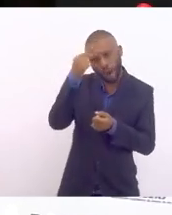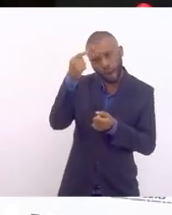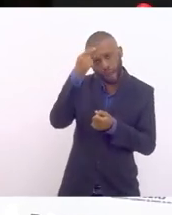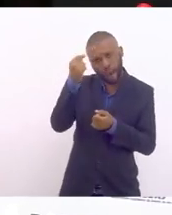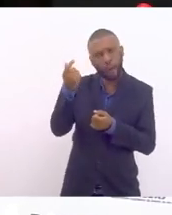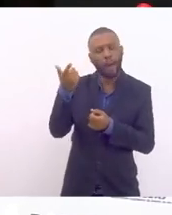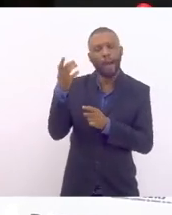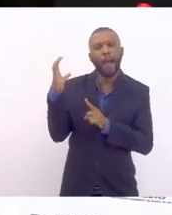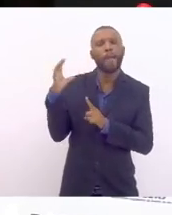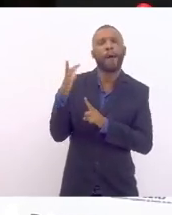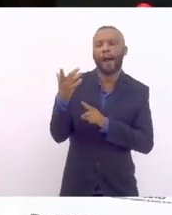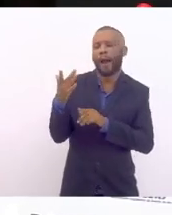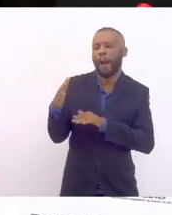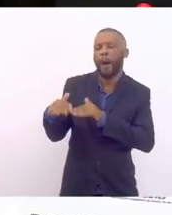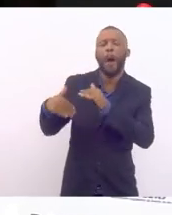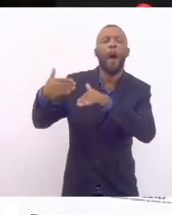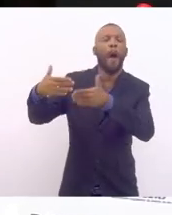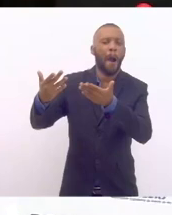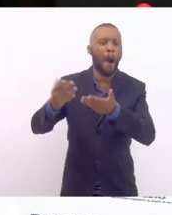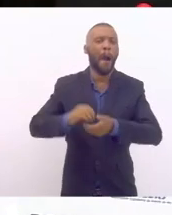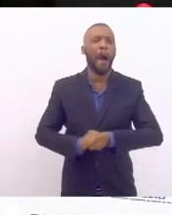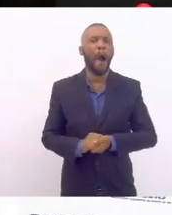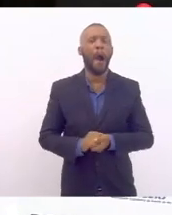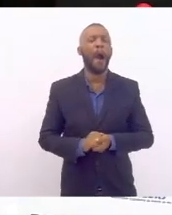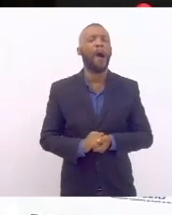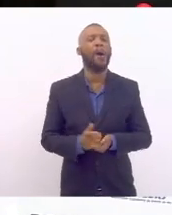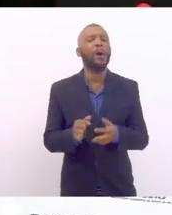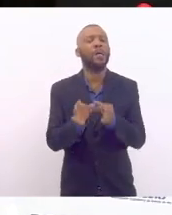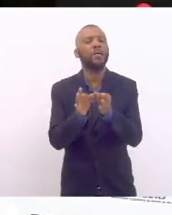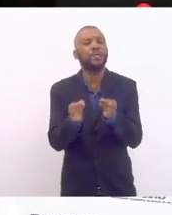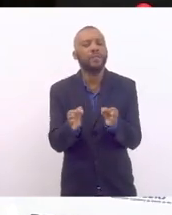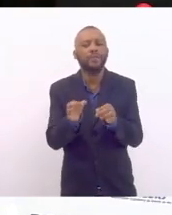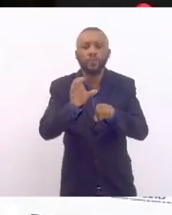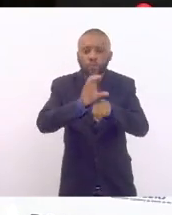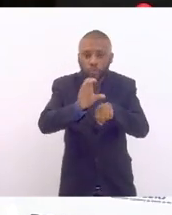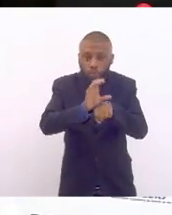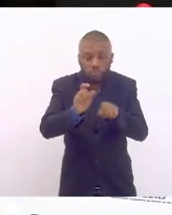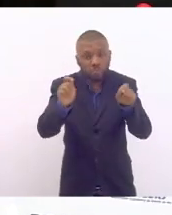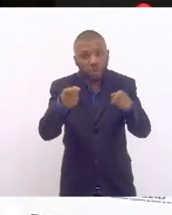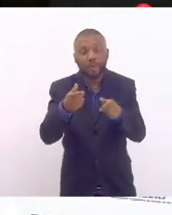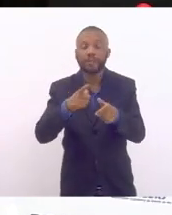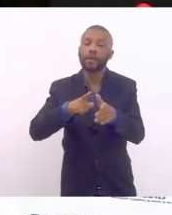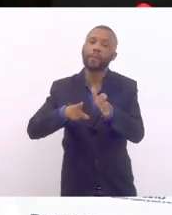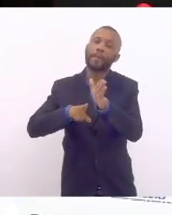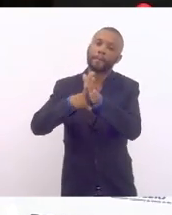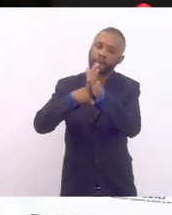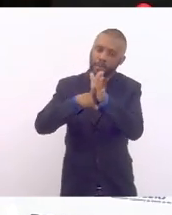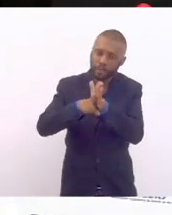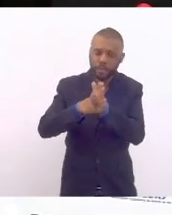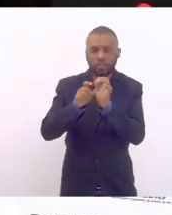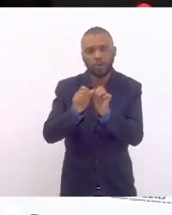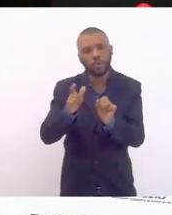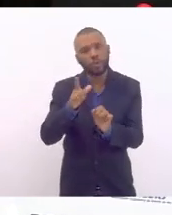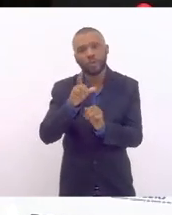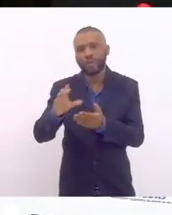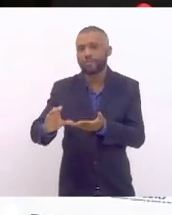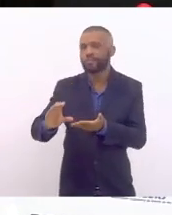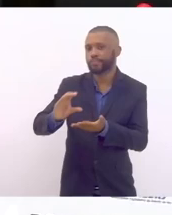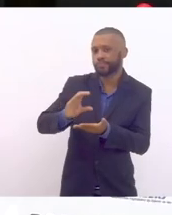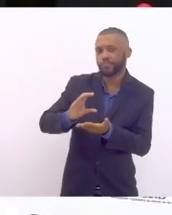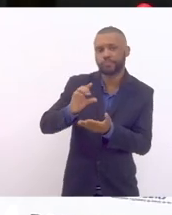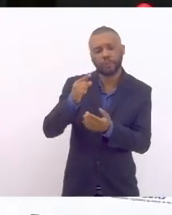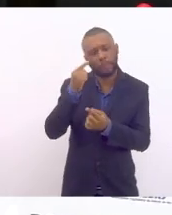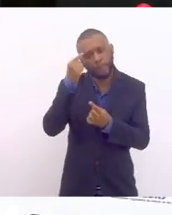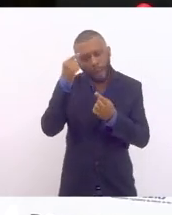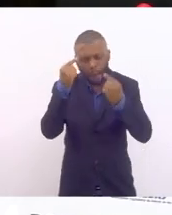ela impacta no desenvolvimento tem o quanto simples cursos pode gerar uma pesquisa que pode captar recurso que pode gerar